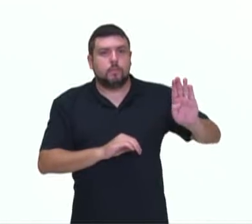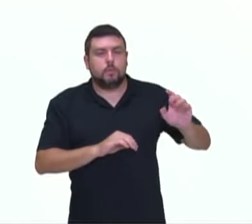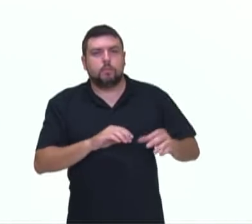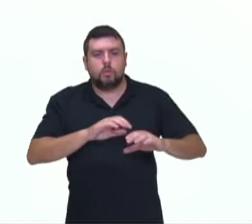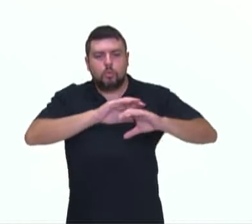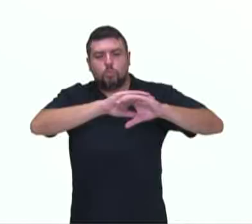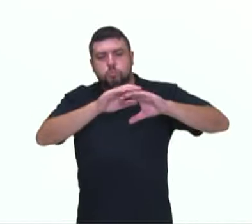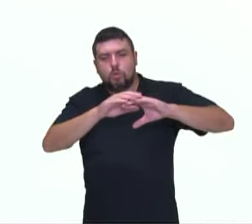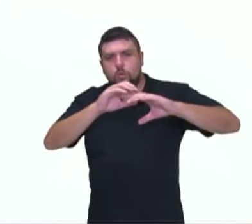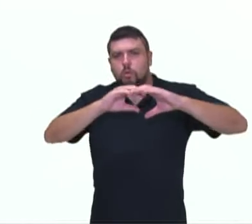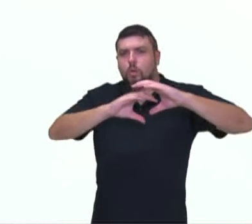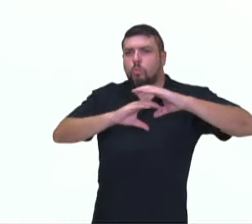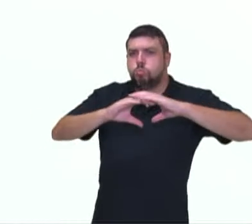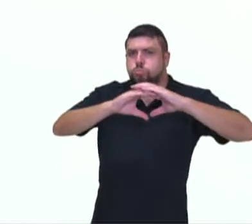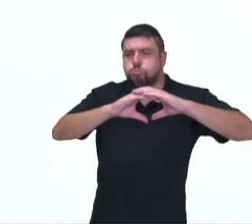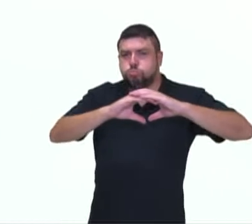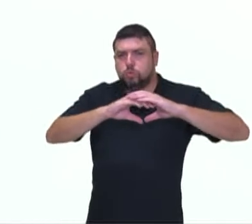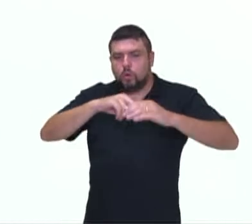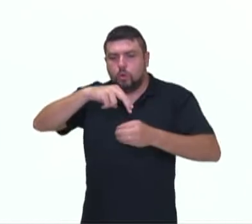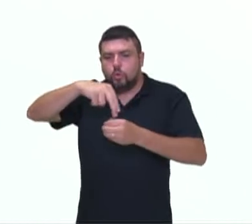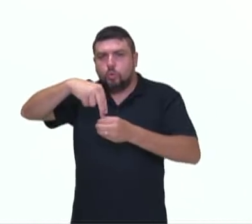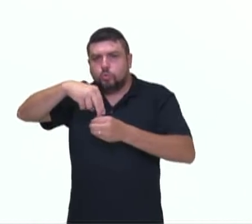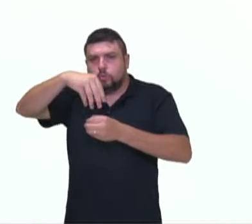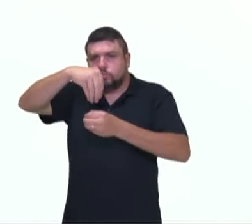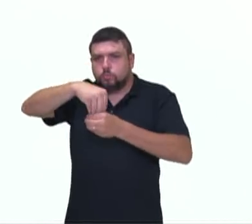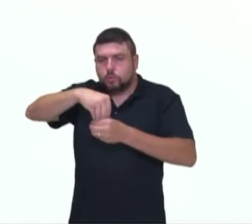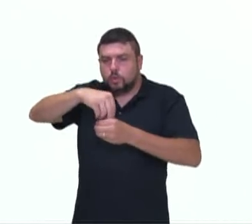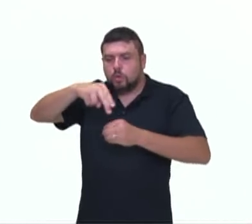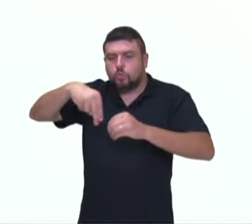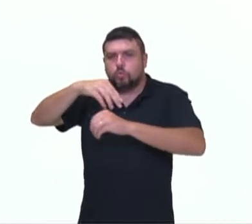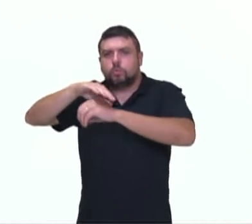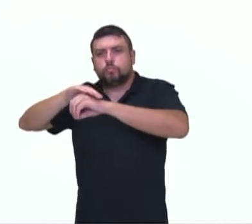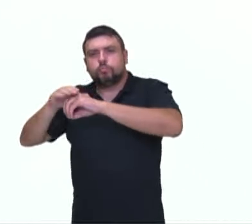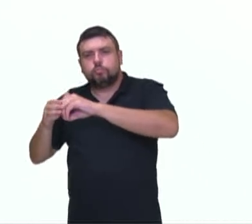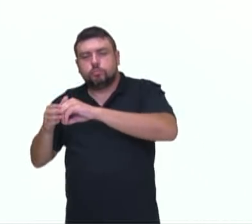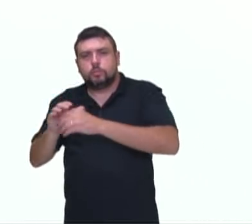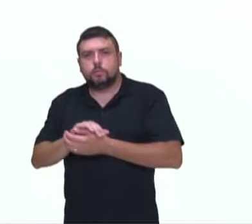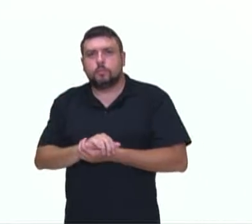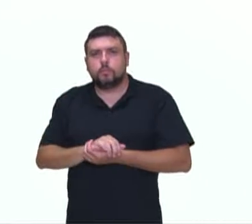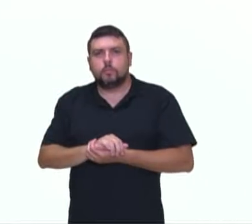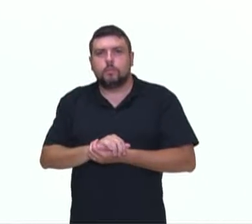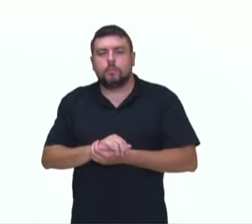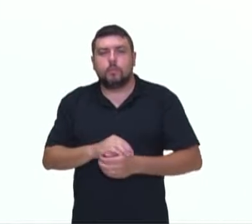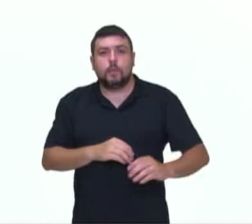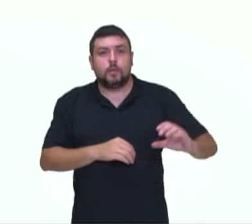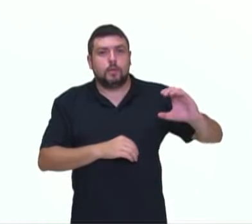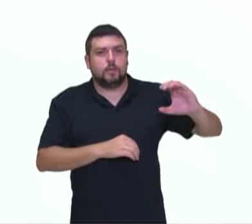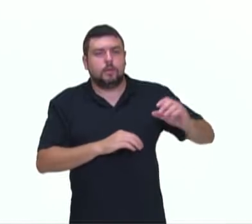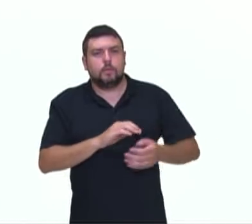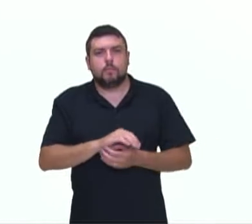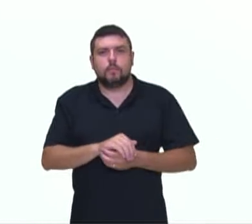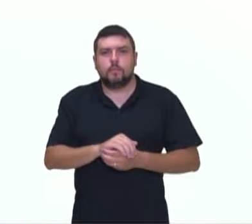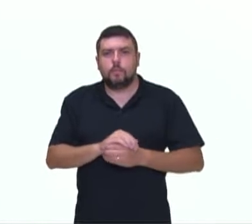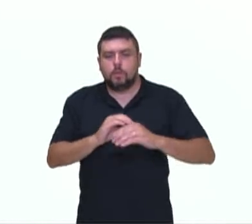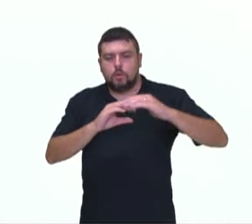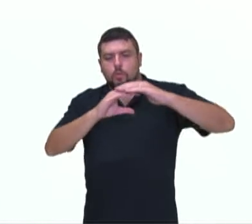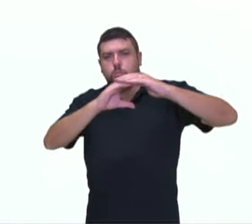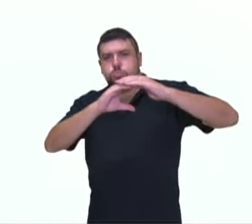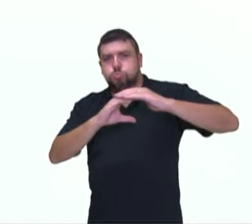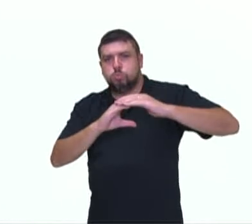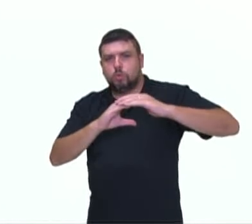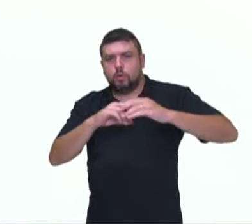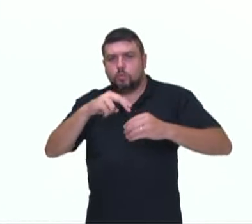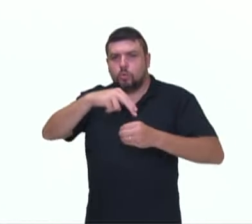manto, núcleo externo e núcleo interno. Alternativa C. Manto, núcleo